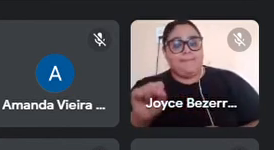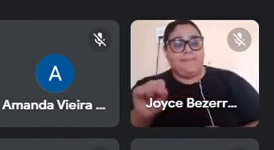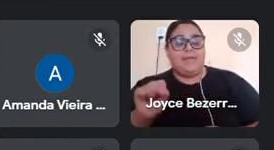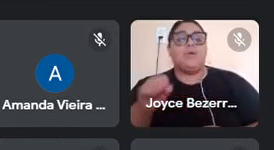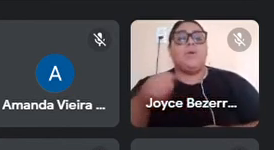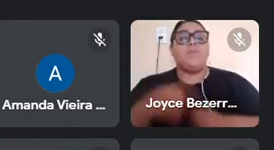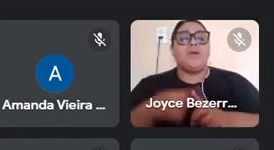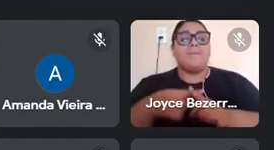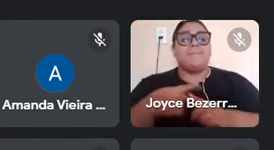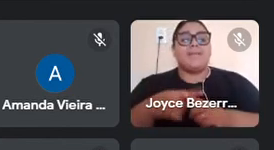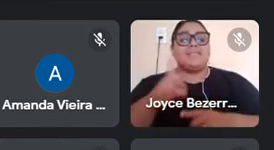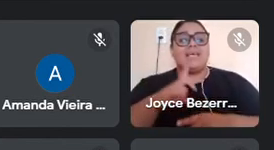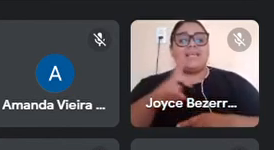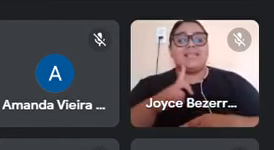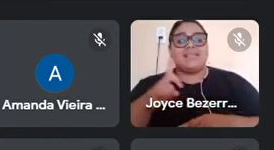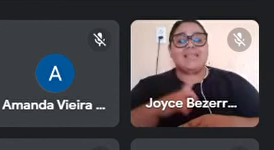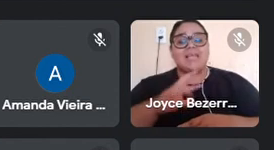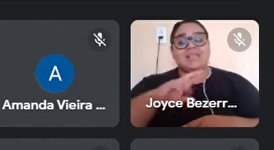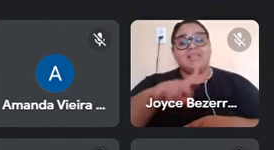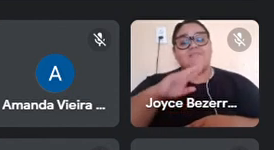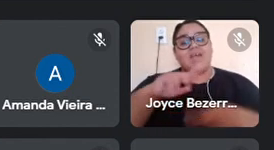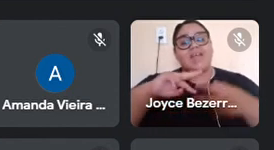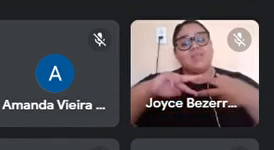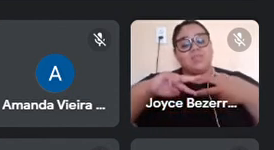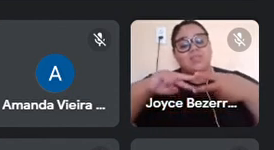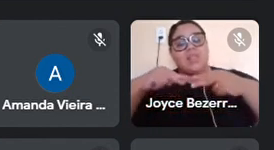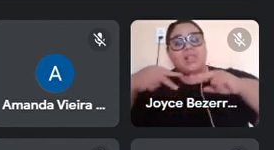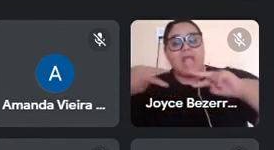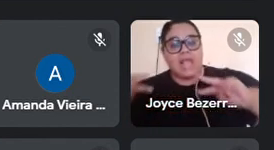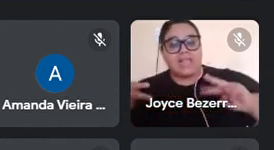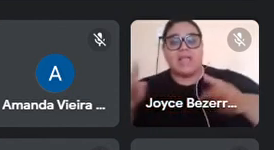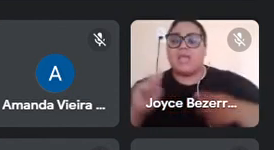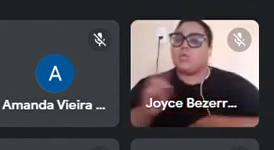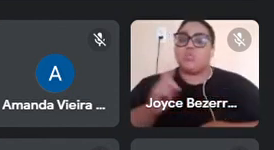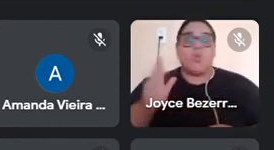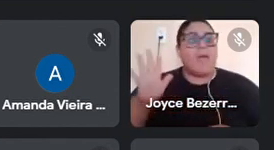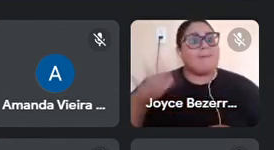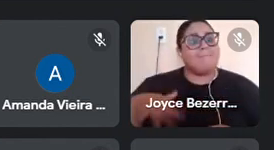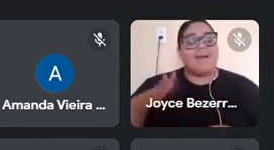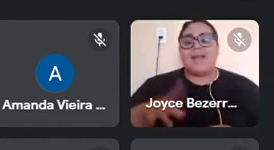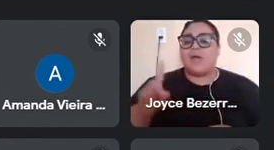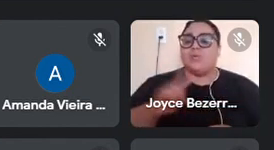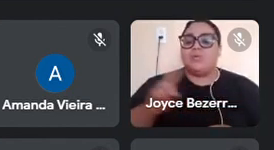DNA. Precisamos ter esses vetores que também não são baratos, esses plasmídeos